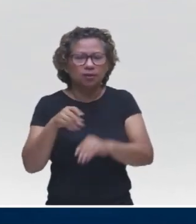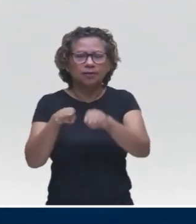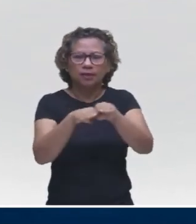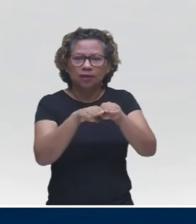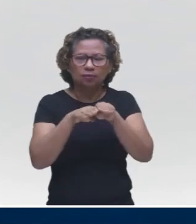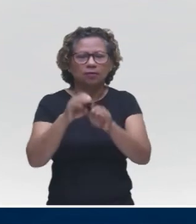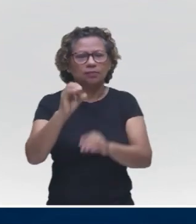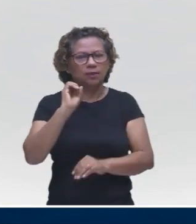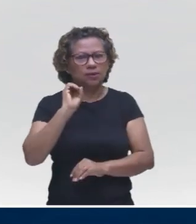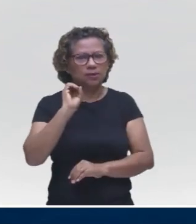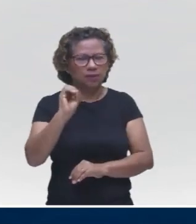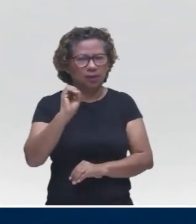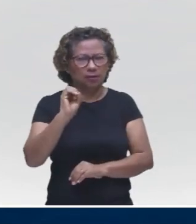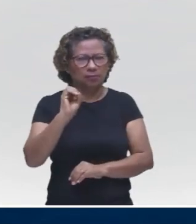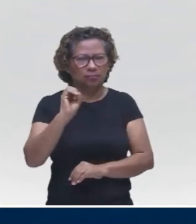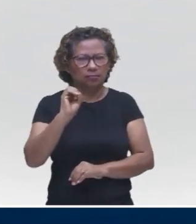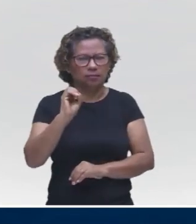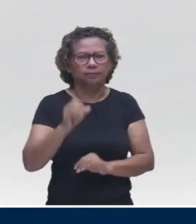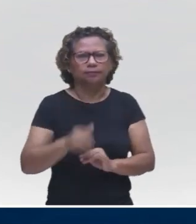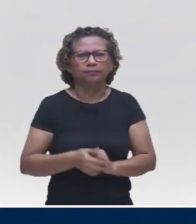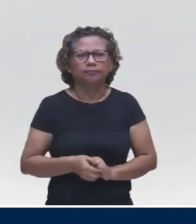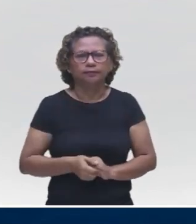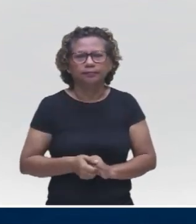Então, primeiramente, nós vamos,